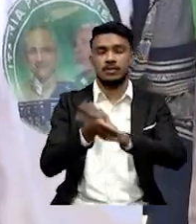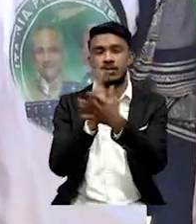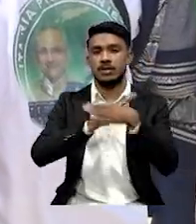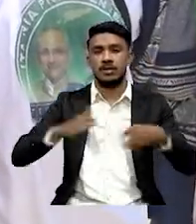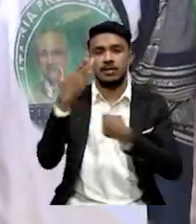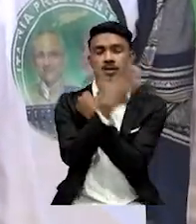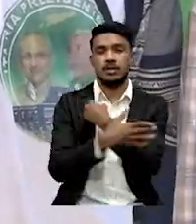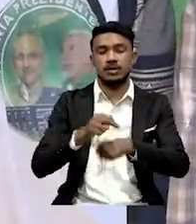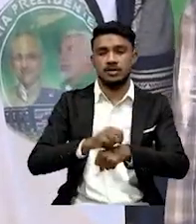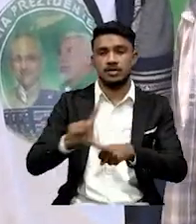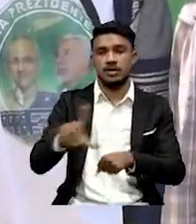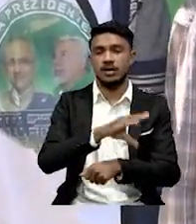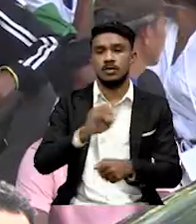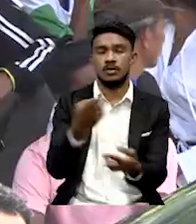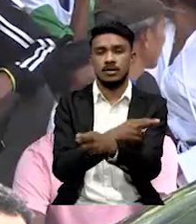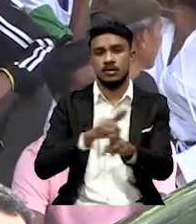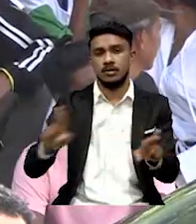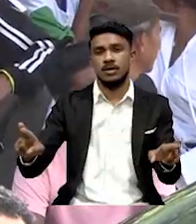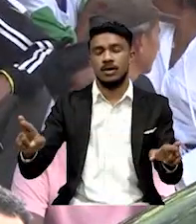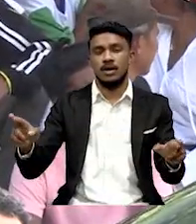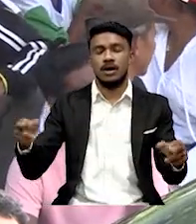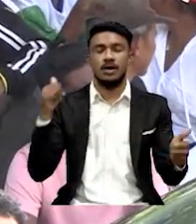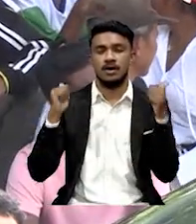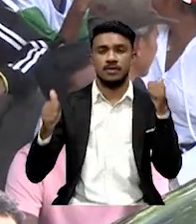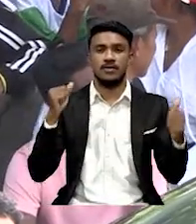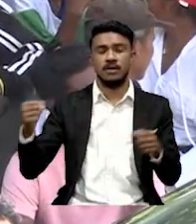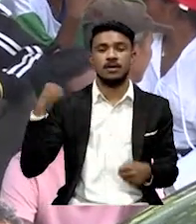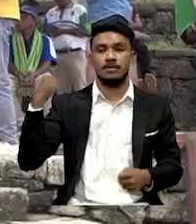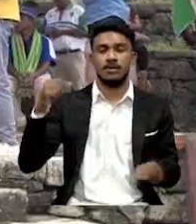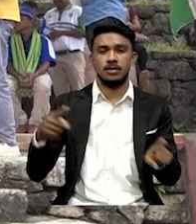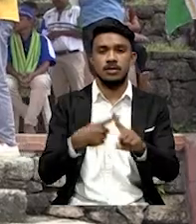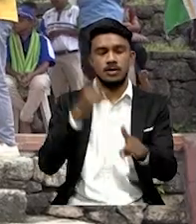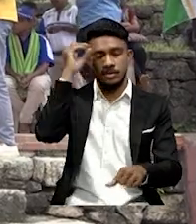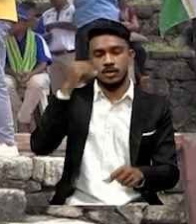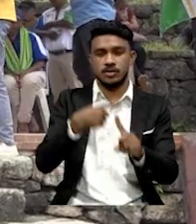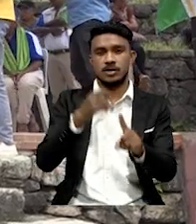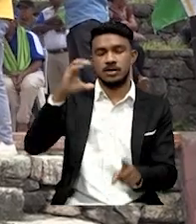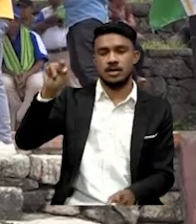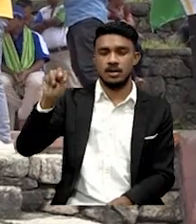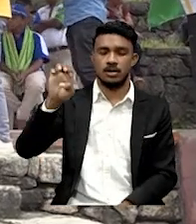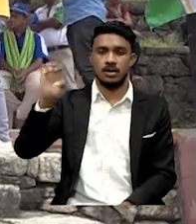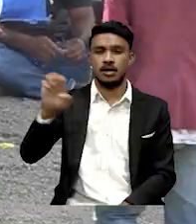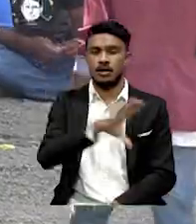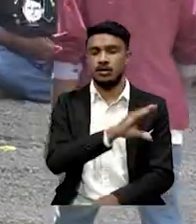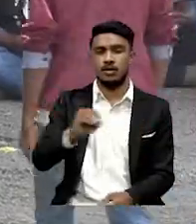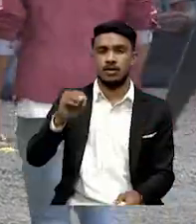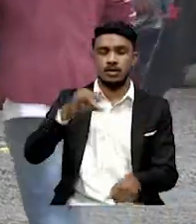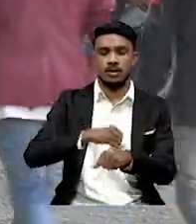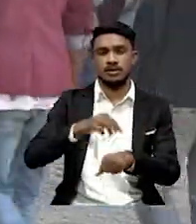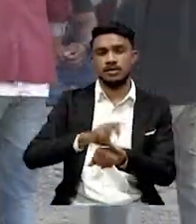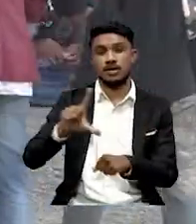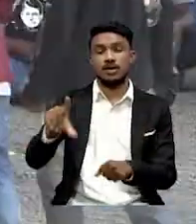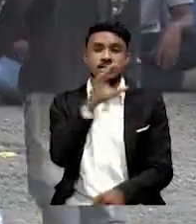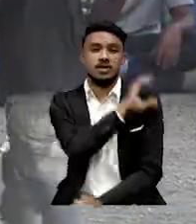no reconciliação. Atividade mini-campanha né, retan observação Husicene, observador internacional, no retan mo segurança